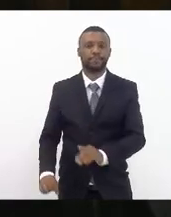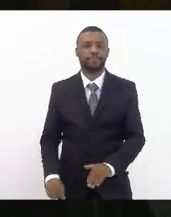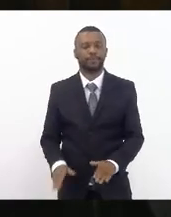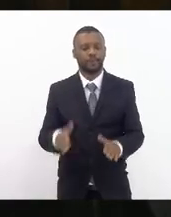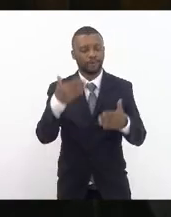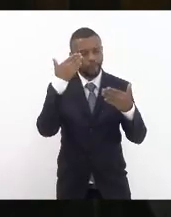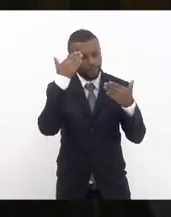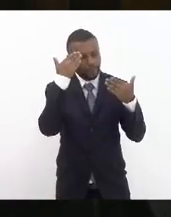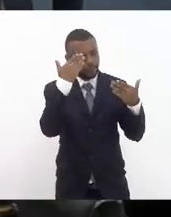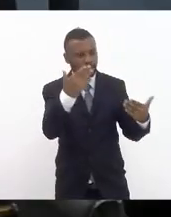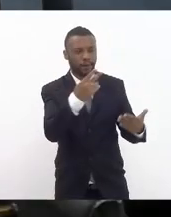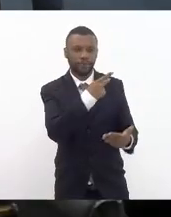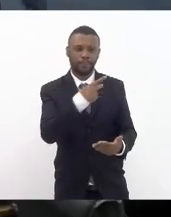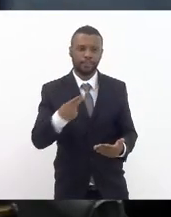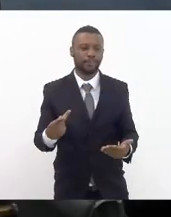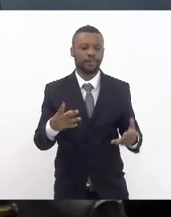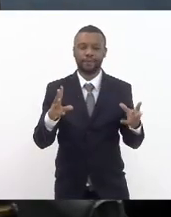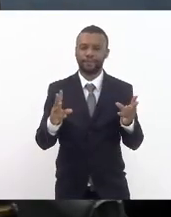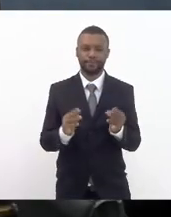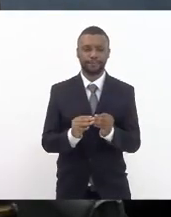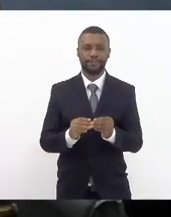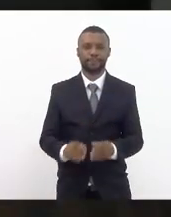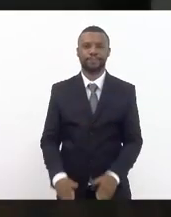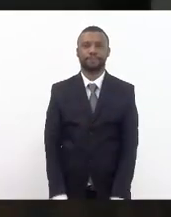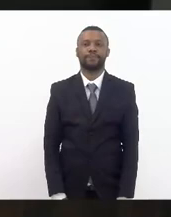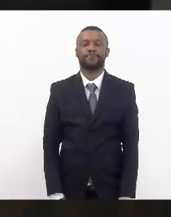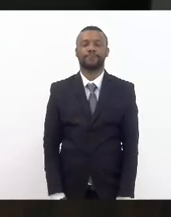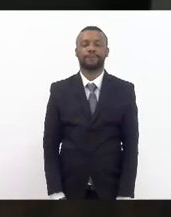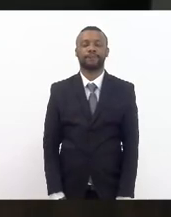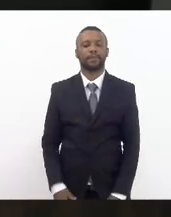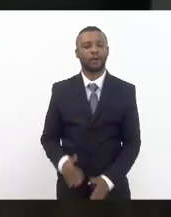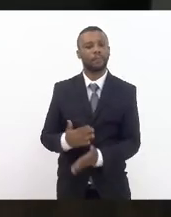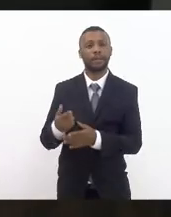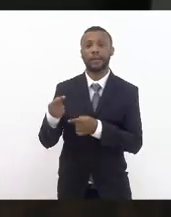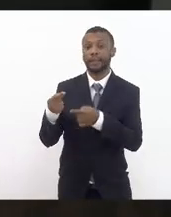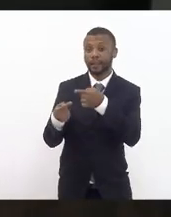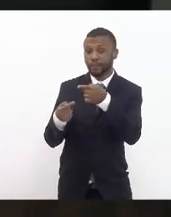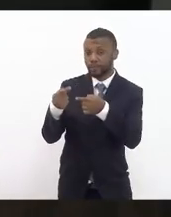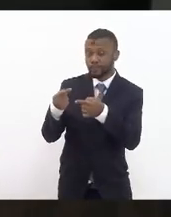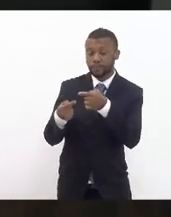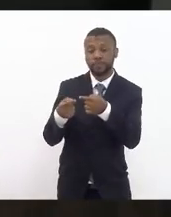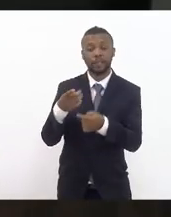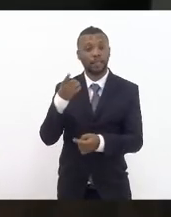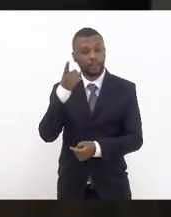obrigado, senhor presidente. Para discutir, deputada Lucinha.